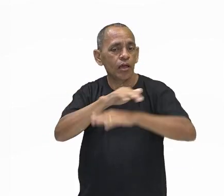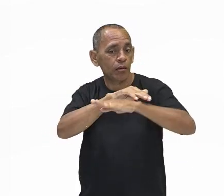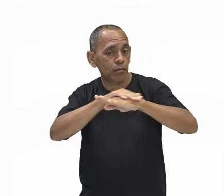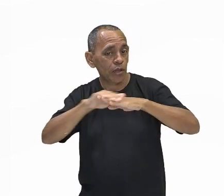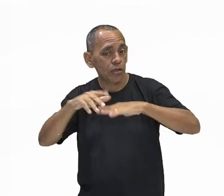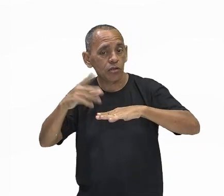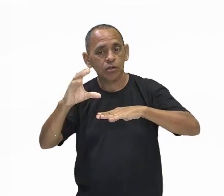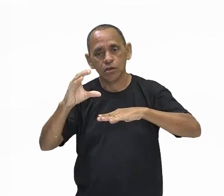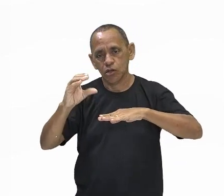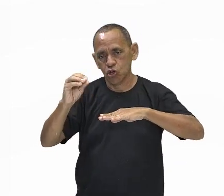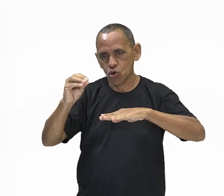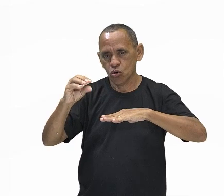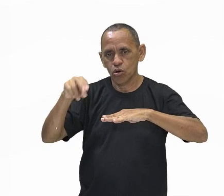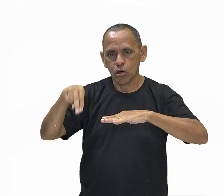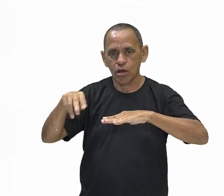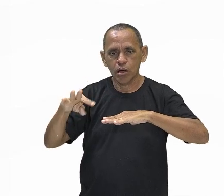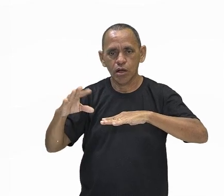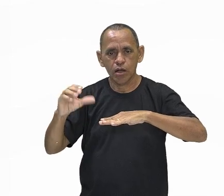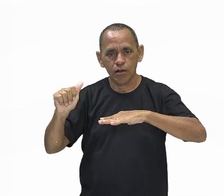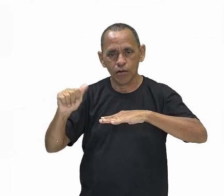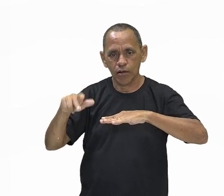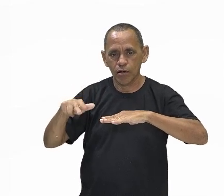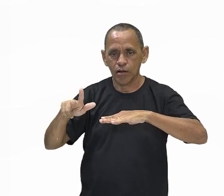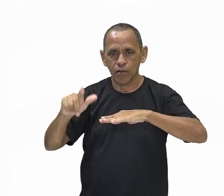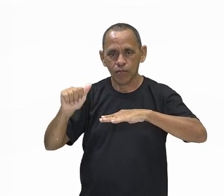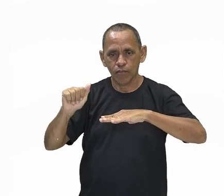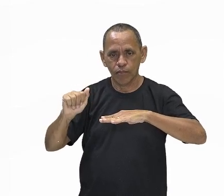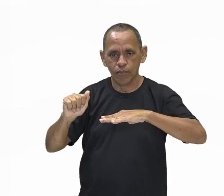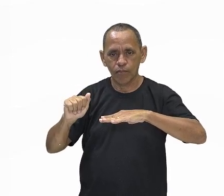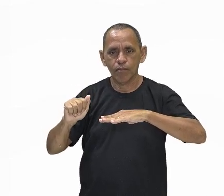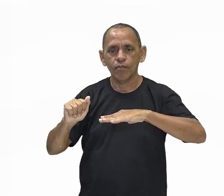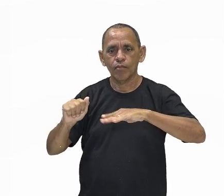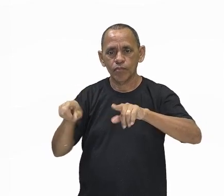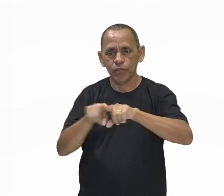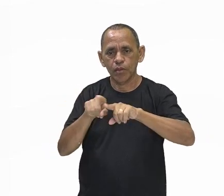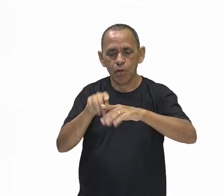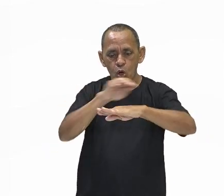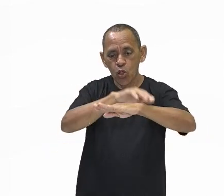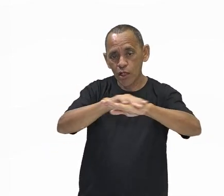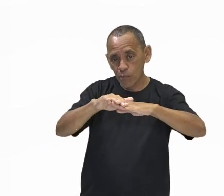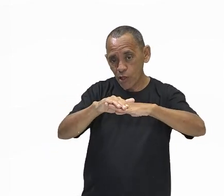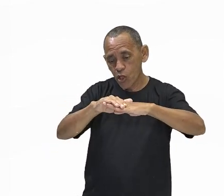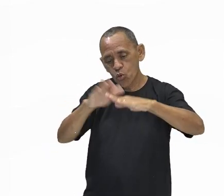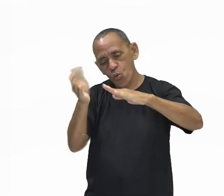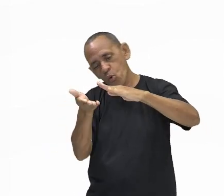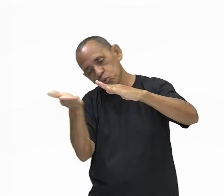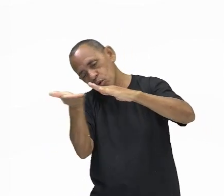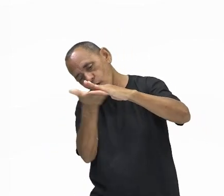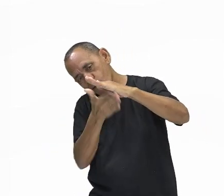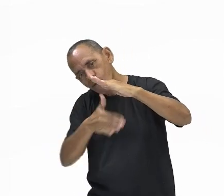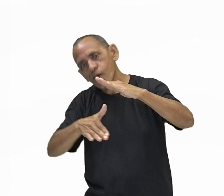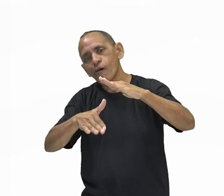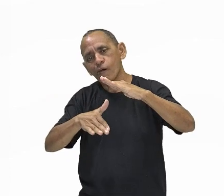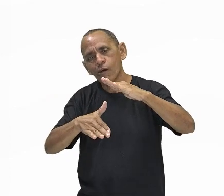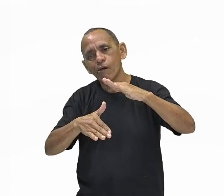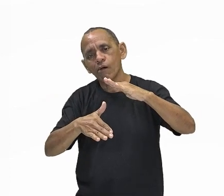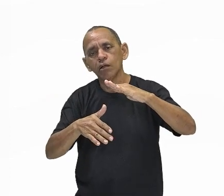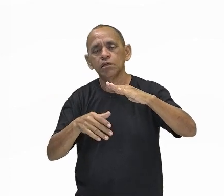uma face que tem que ser curva, não é? Plano-côncavas. Um lado é plano e o outro é côncavo. E nós temos